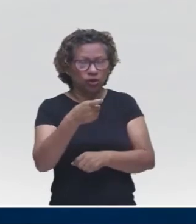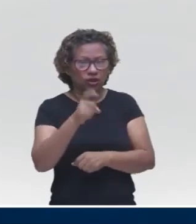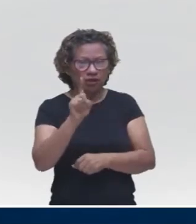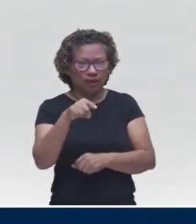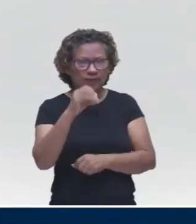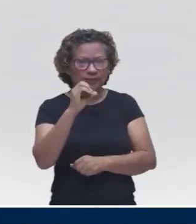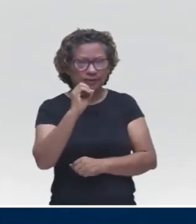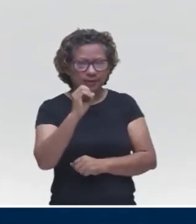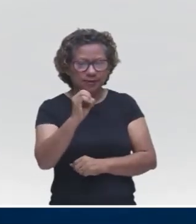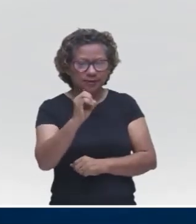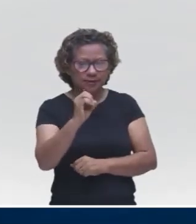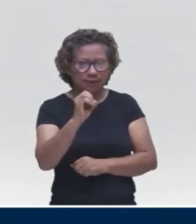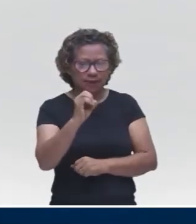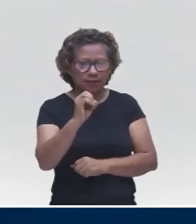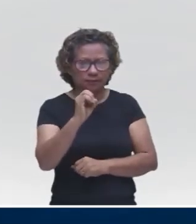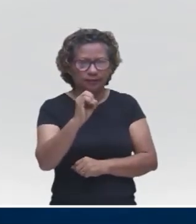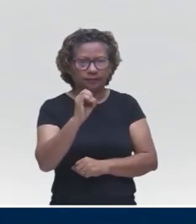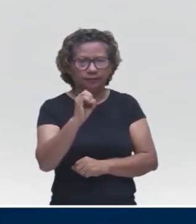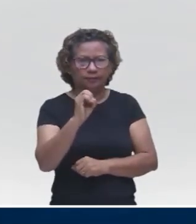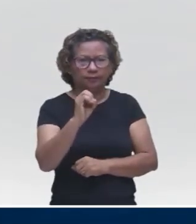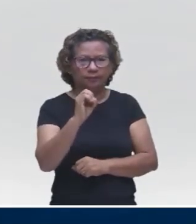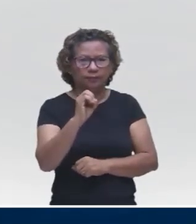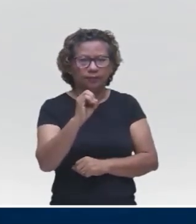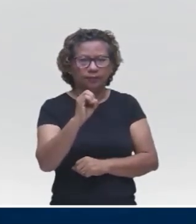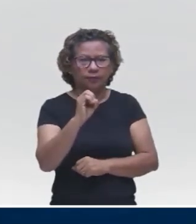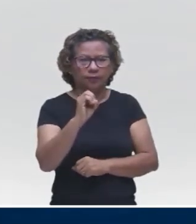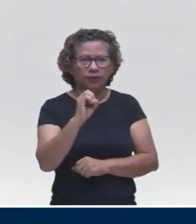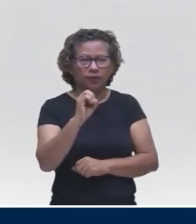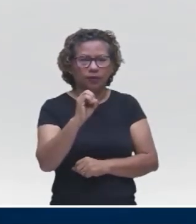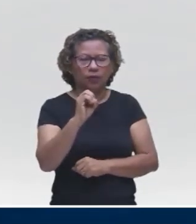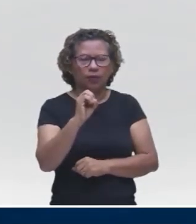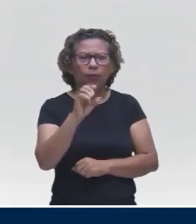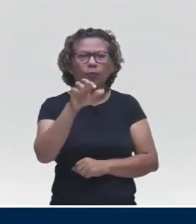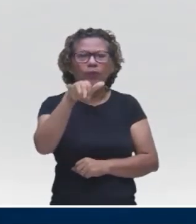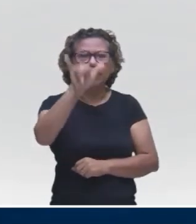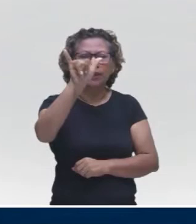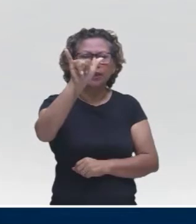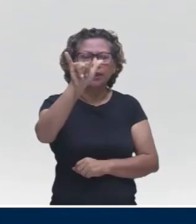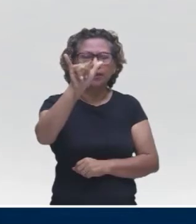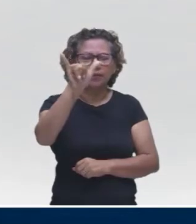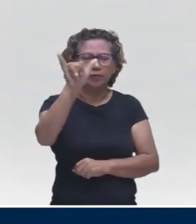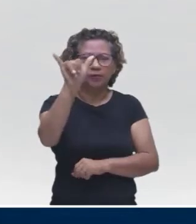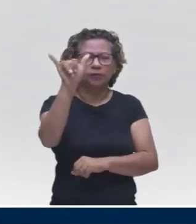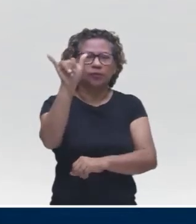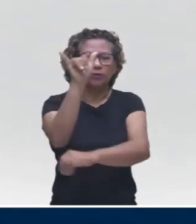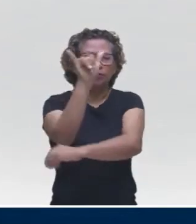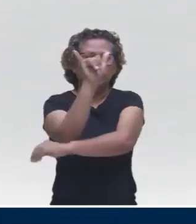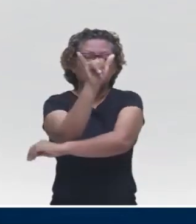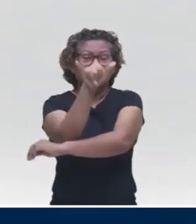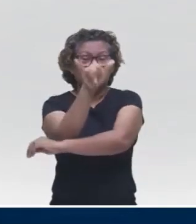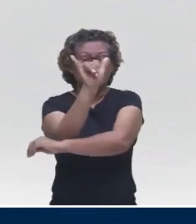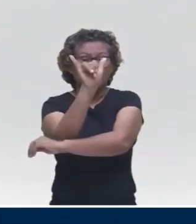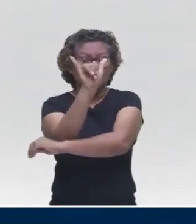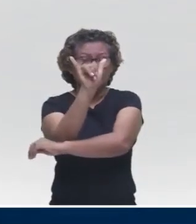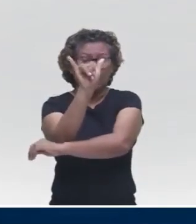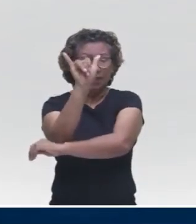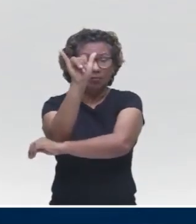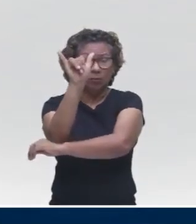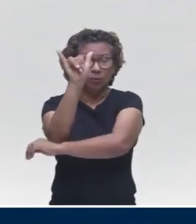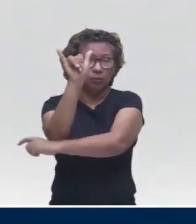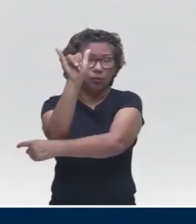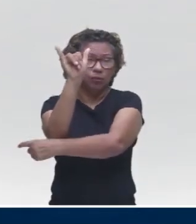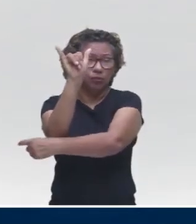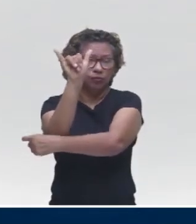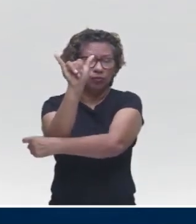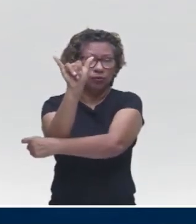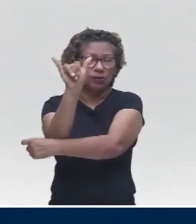vocês. Quando o x é 0, olha quanto é que vai valer o y. O y vai valer 5, que é justamente o coeficiente